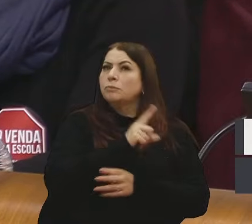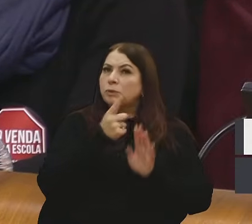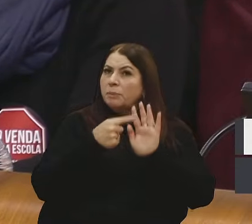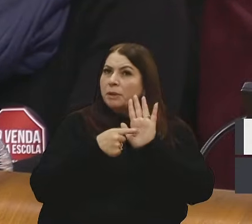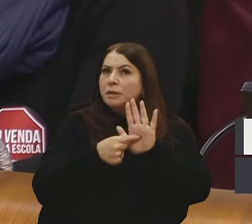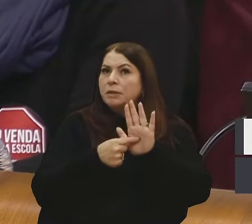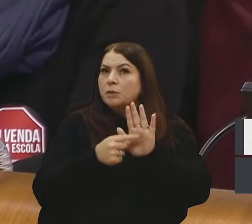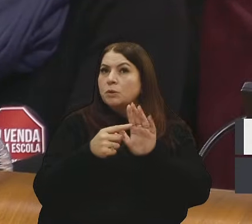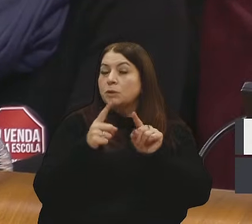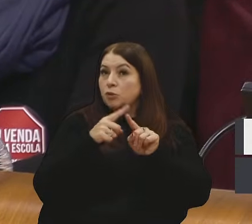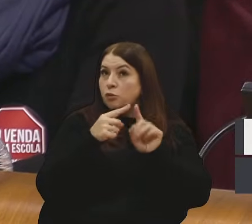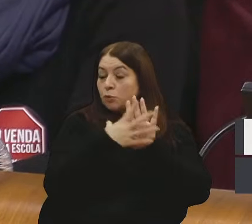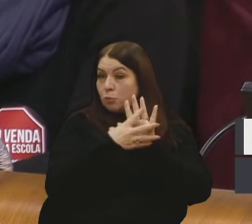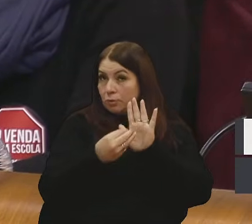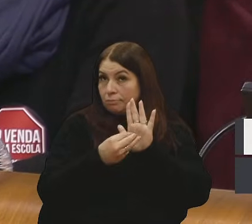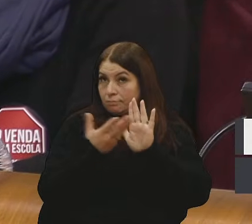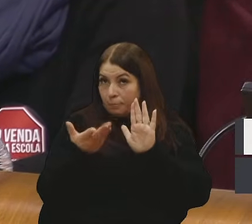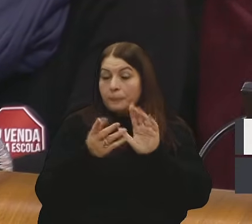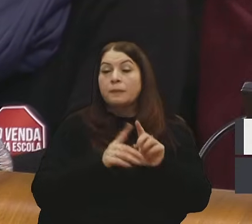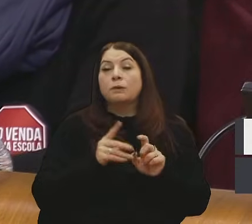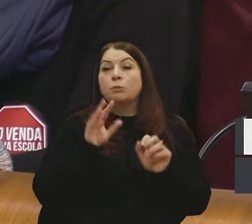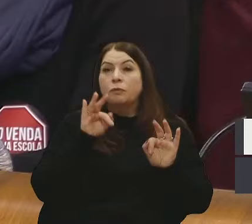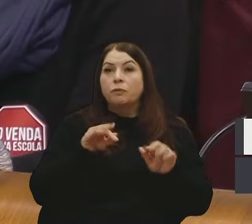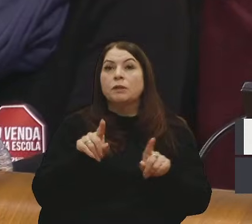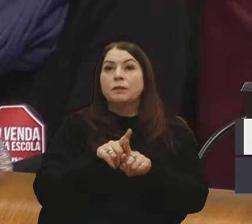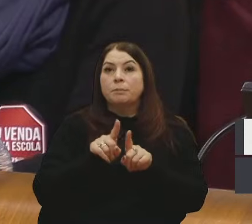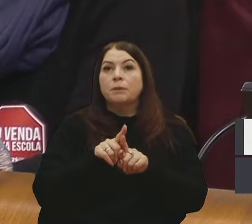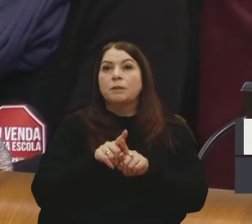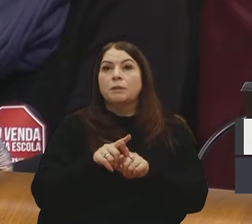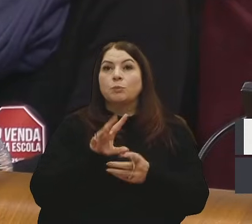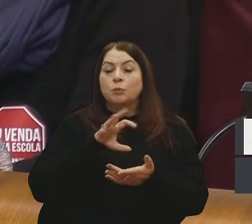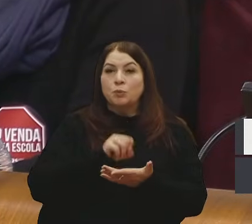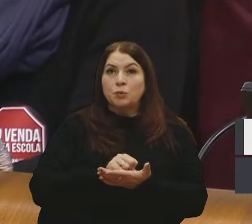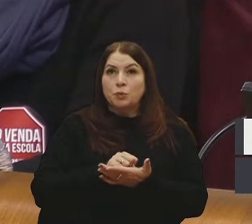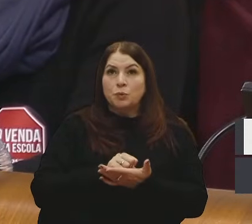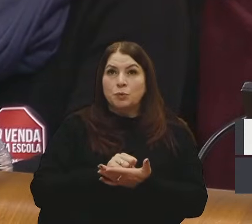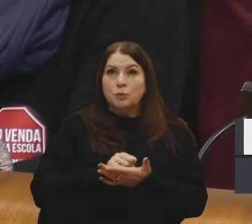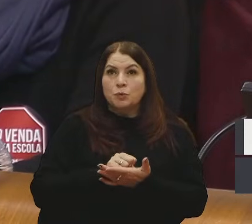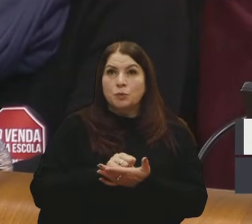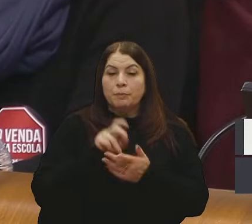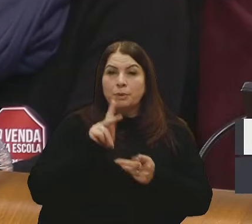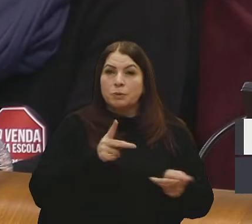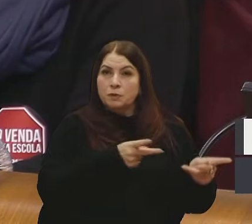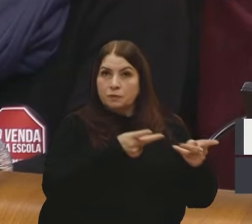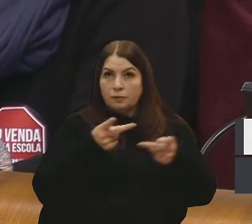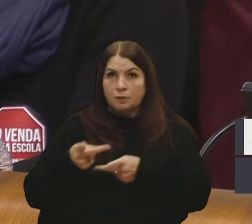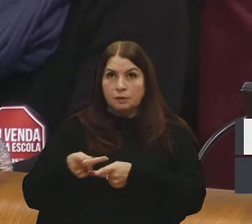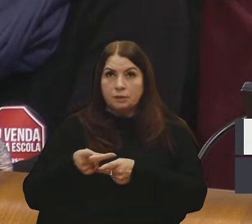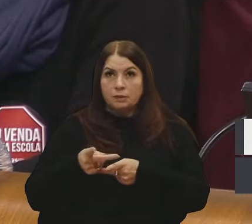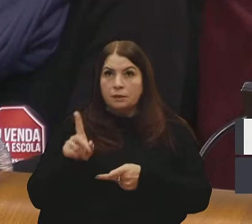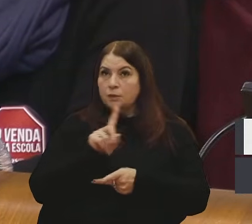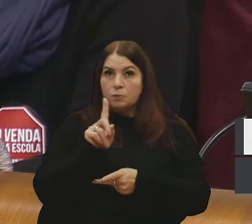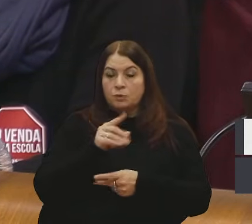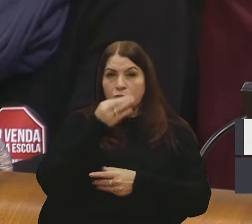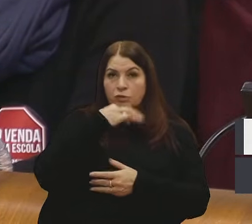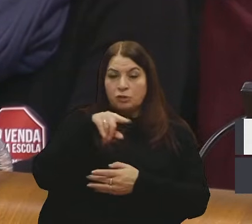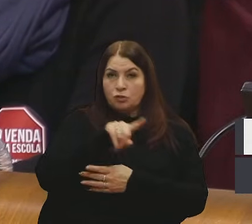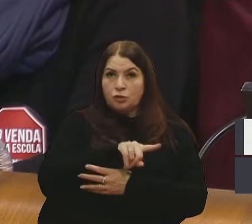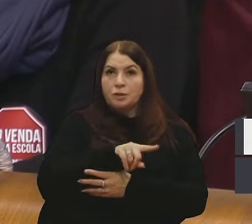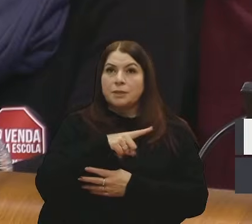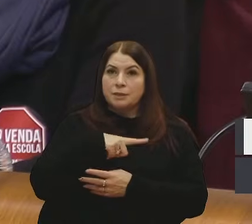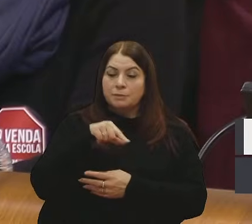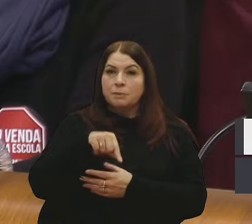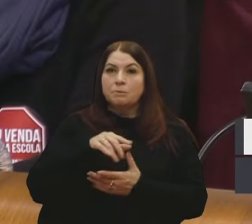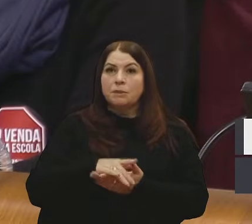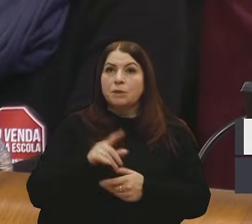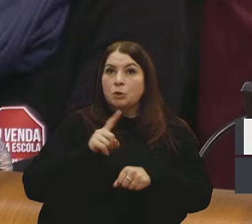esse modelo. Por fim, quero só fazer um registro aos nossos visitantes que não são de Caxias. Nós estamos